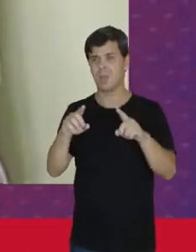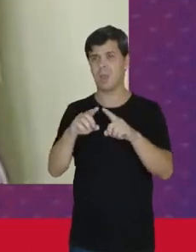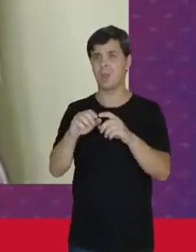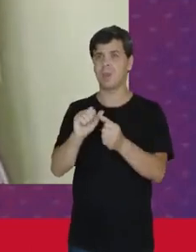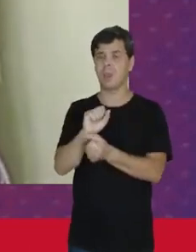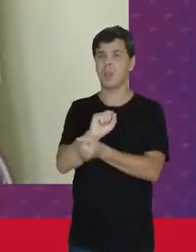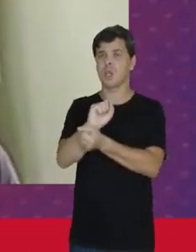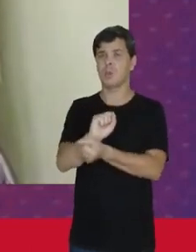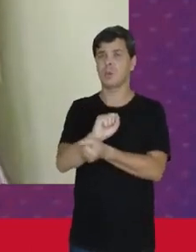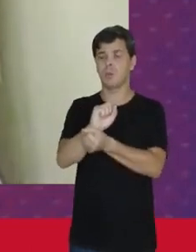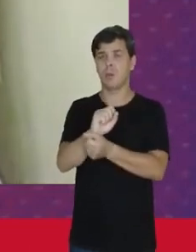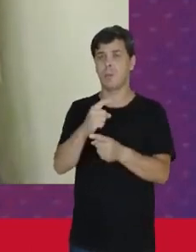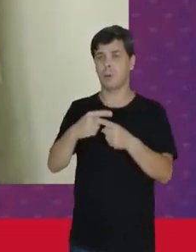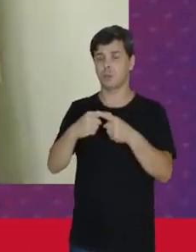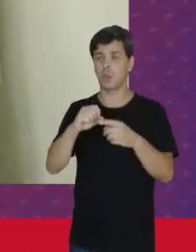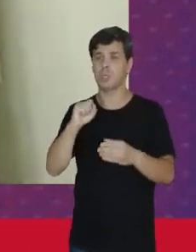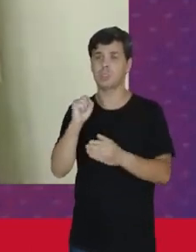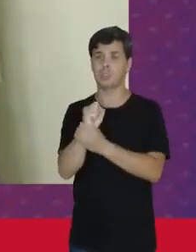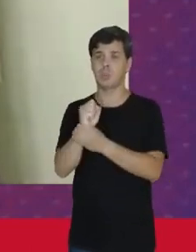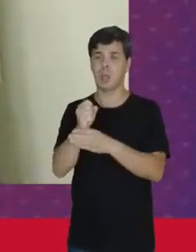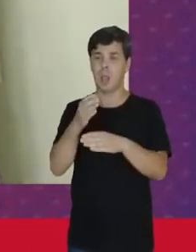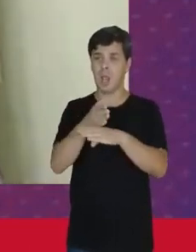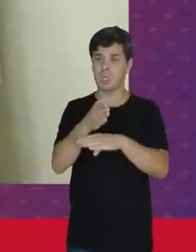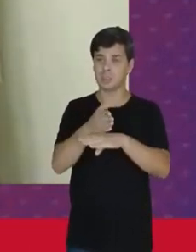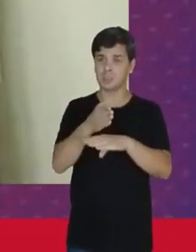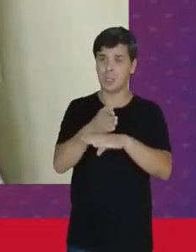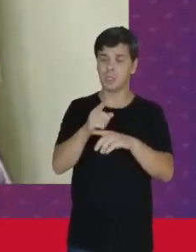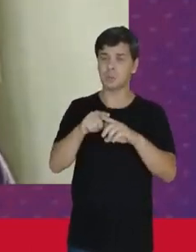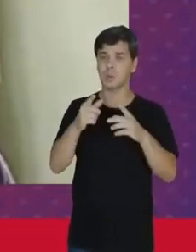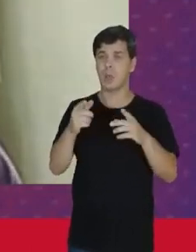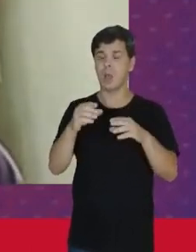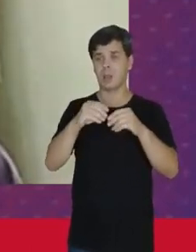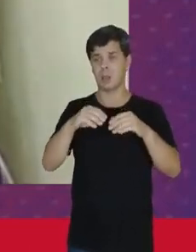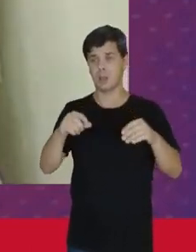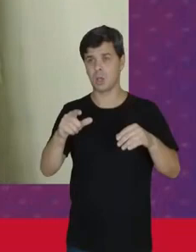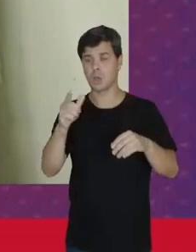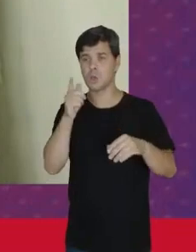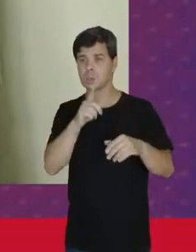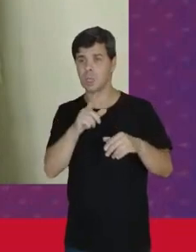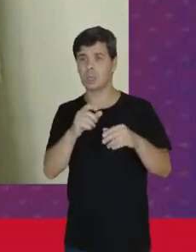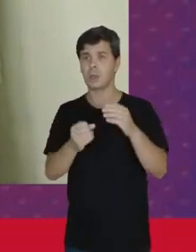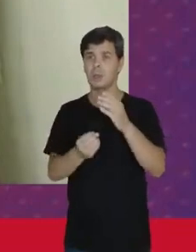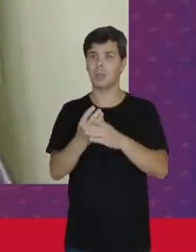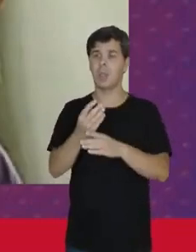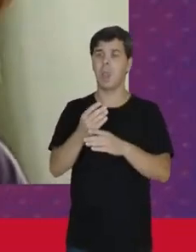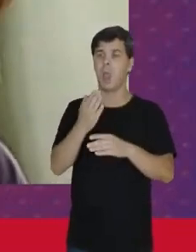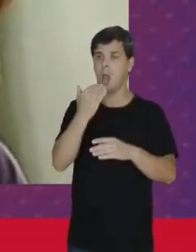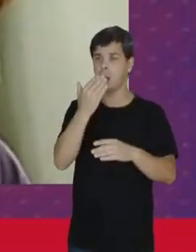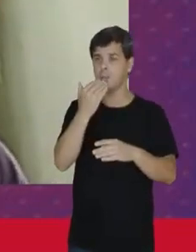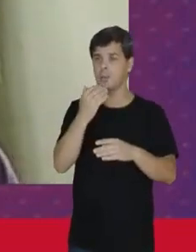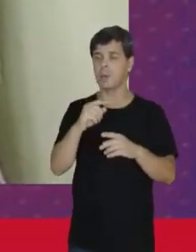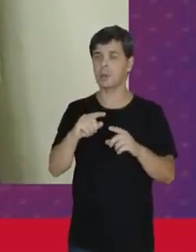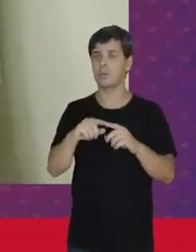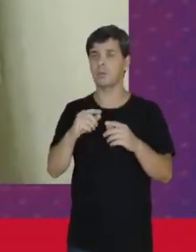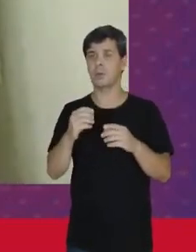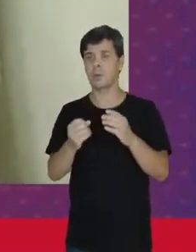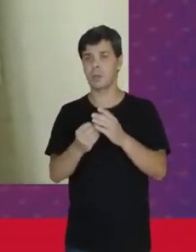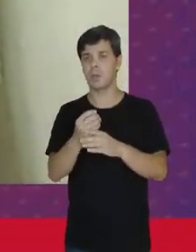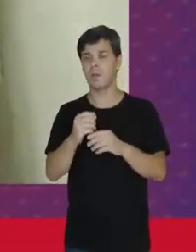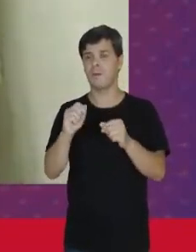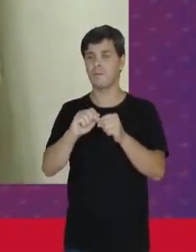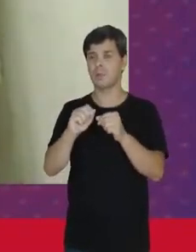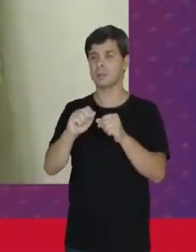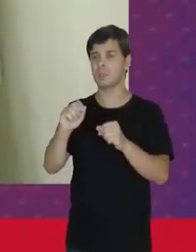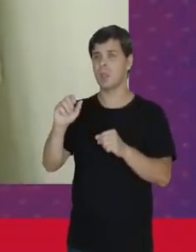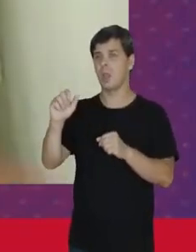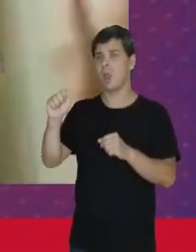porque só com a segurança do acesso à terra a gente consegue produzir alimentos, a gente consegue produzir e fazer agroecologia,